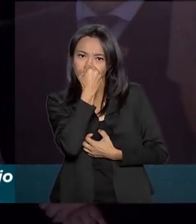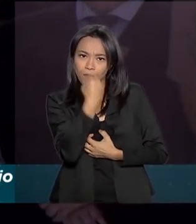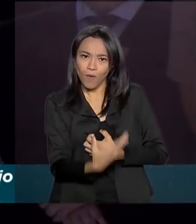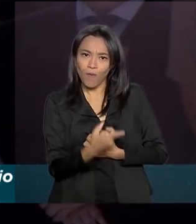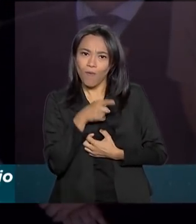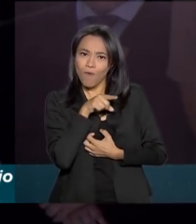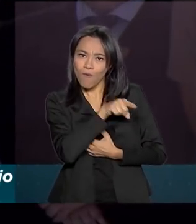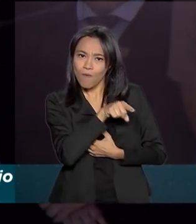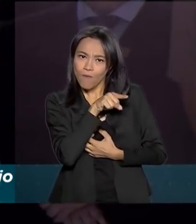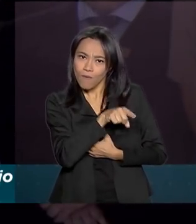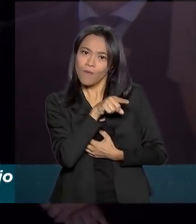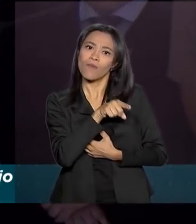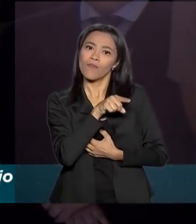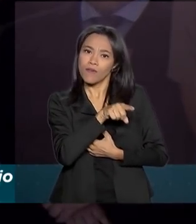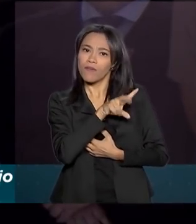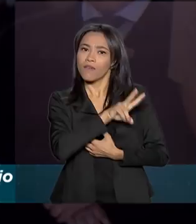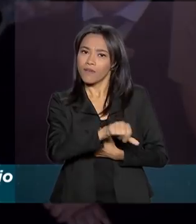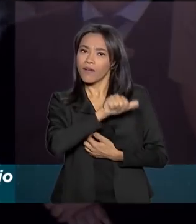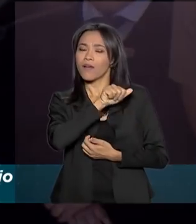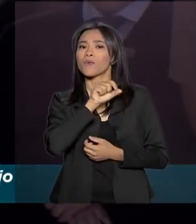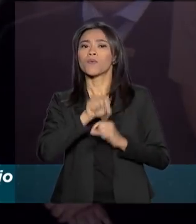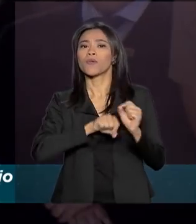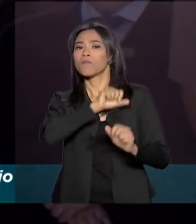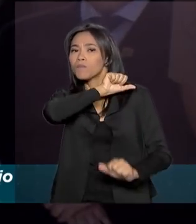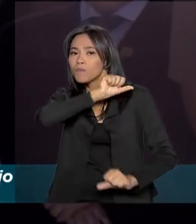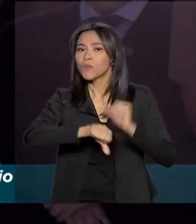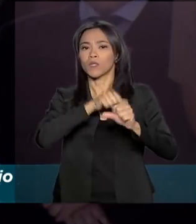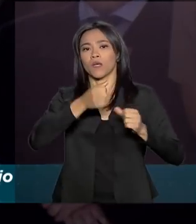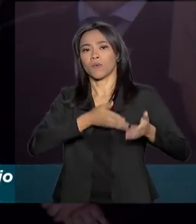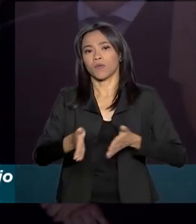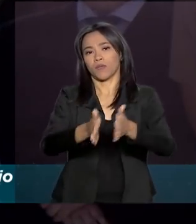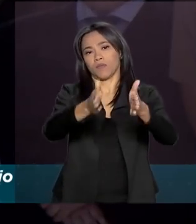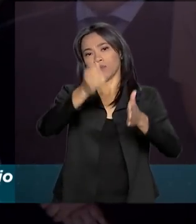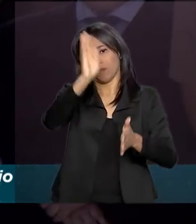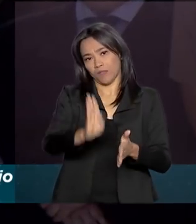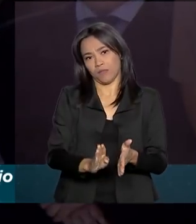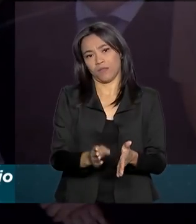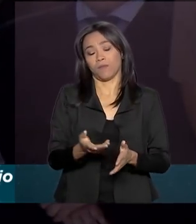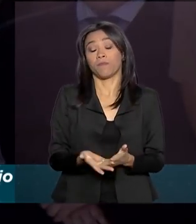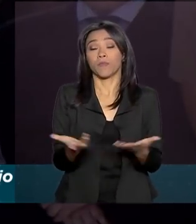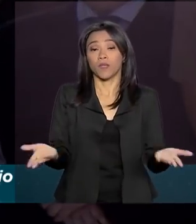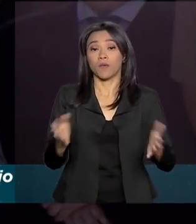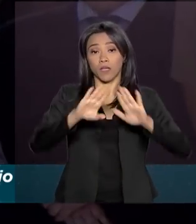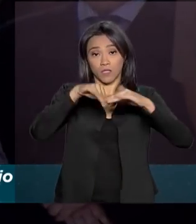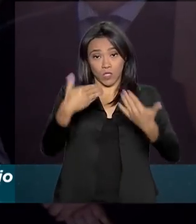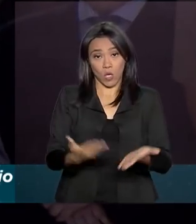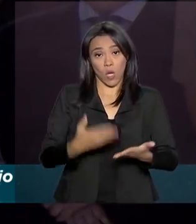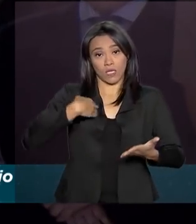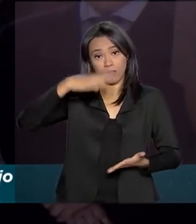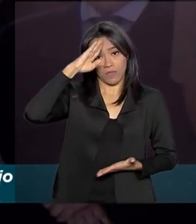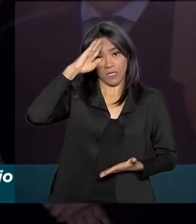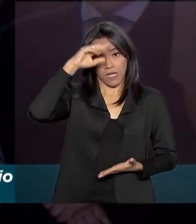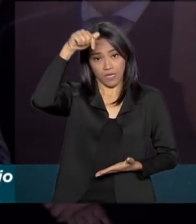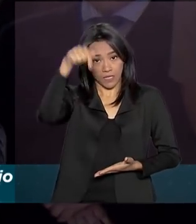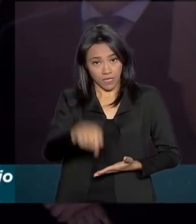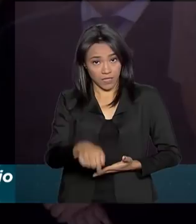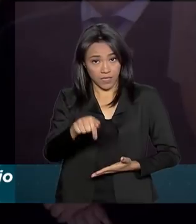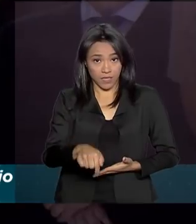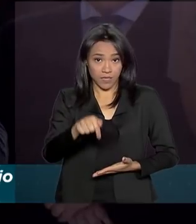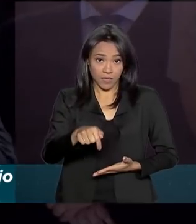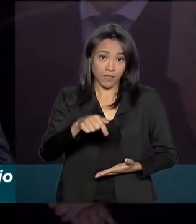ele dessa forma mudaremos o destino do brasil e as escolas militares aqui o nosso